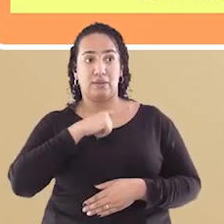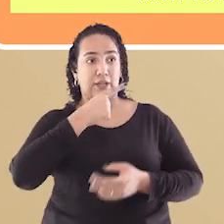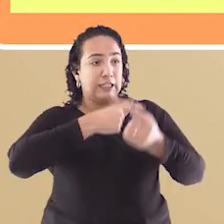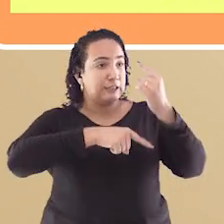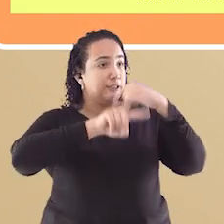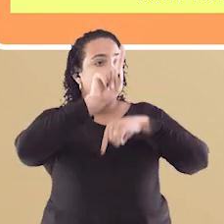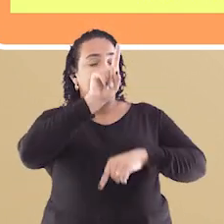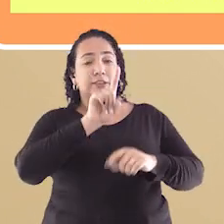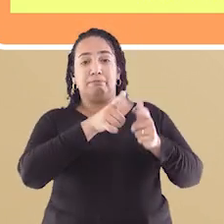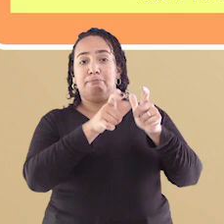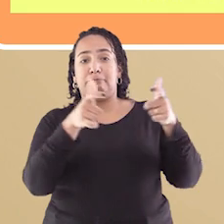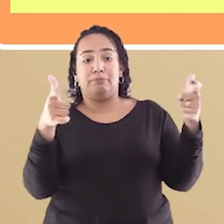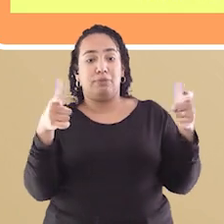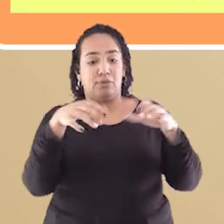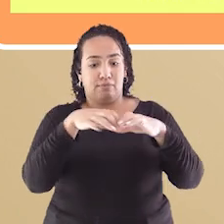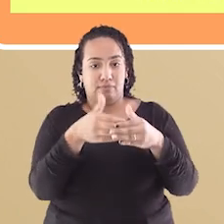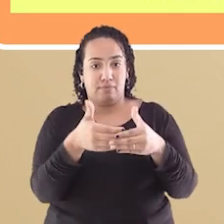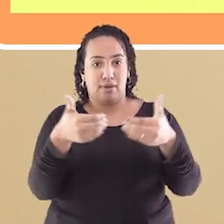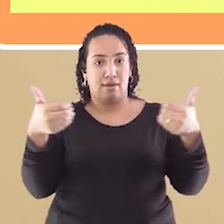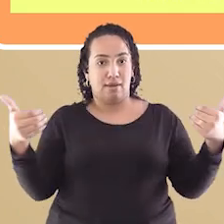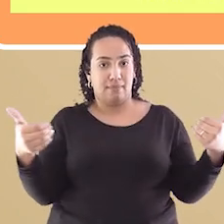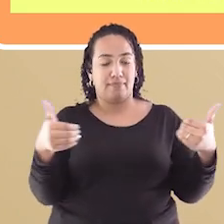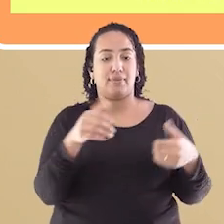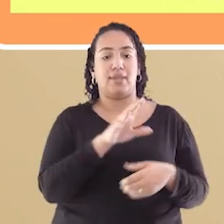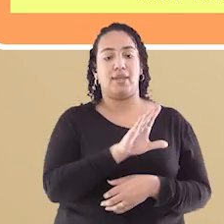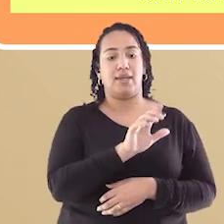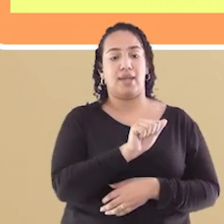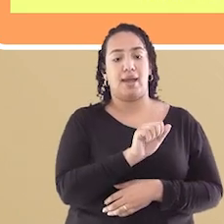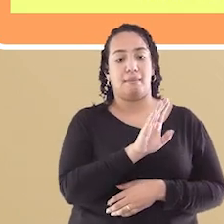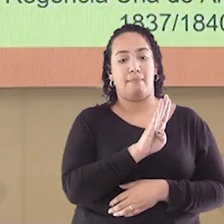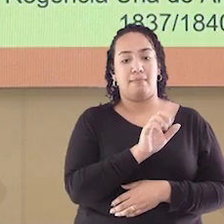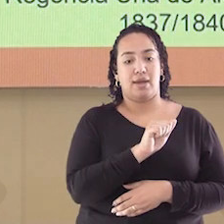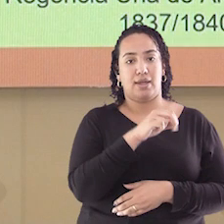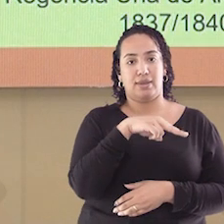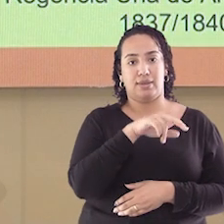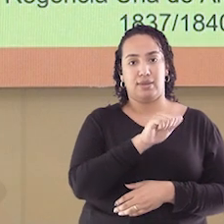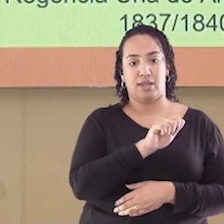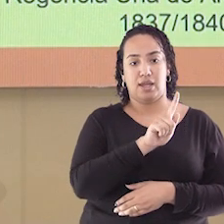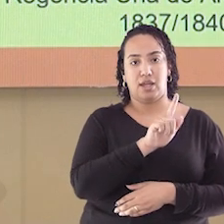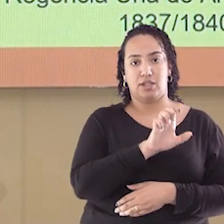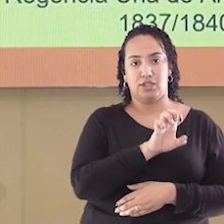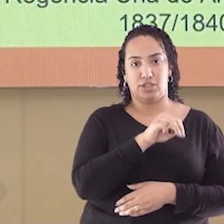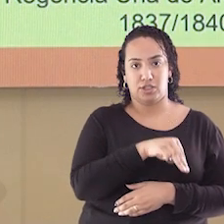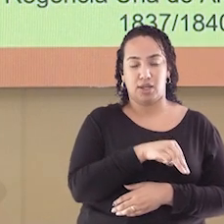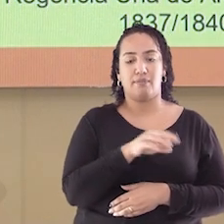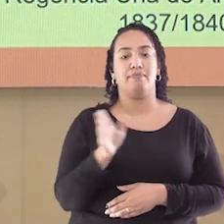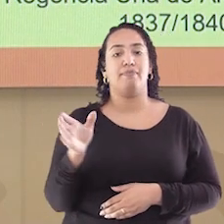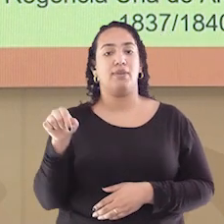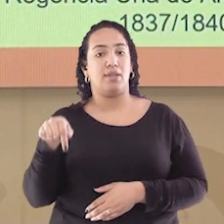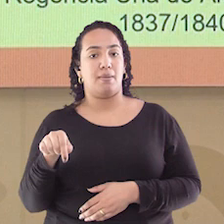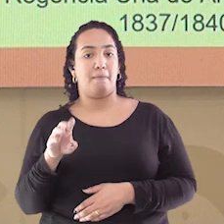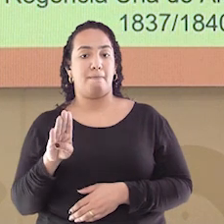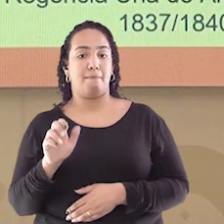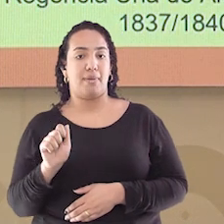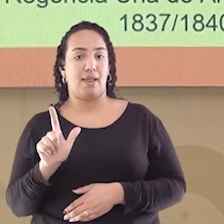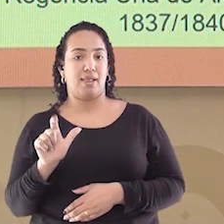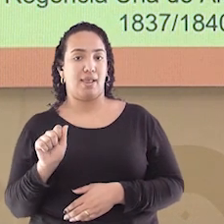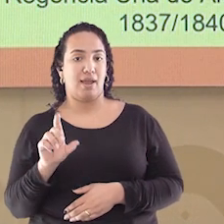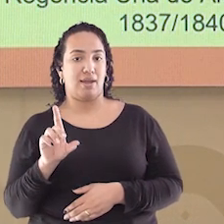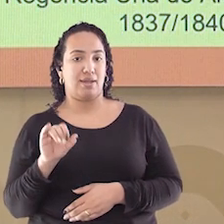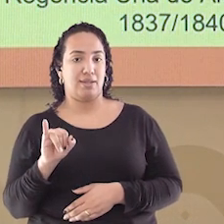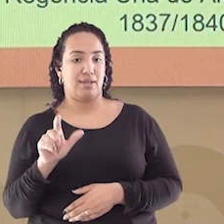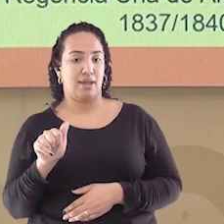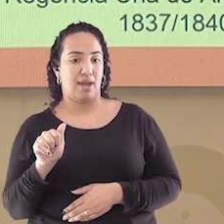revoltas separatistas da regência, a cabanagem e a balaiada. Isso fez com que Feijó perdesse parte do